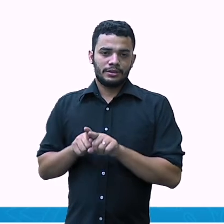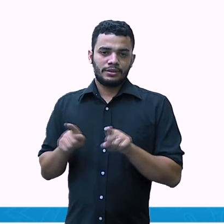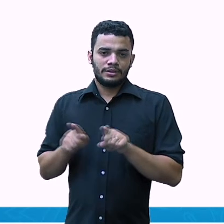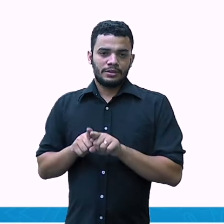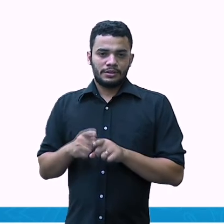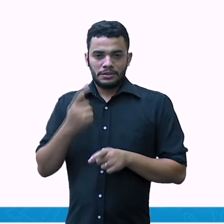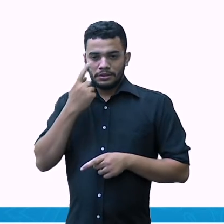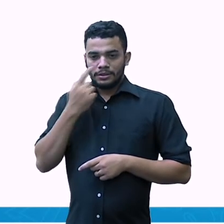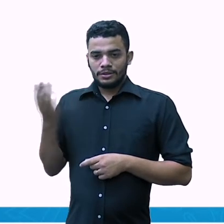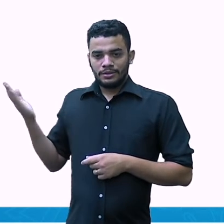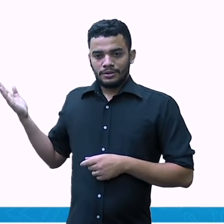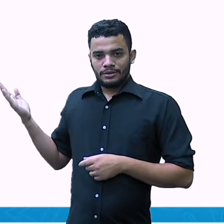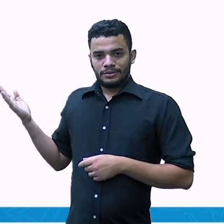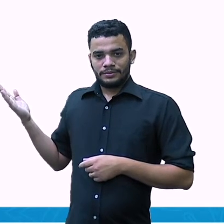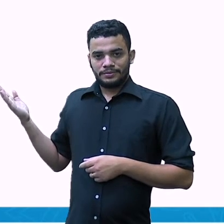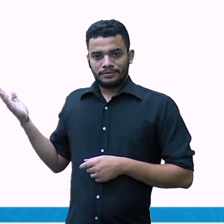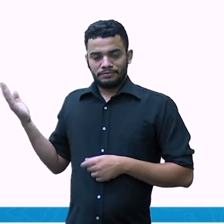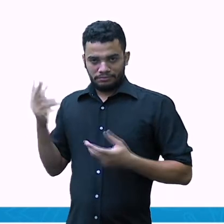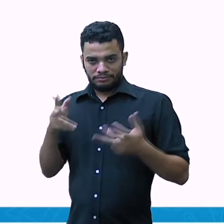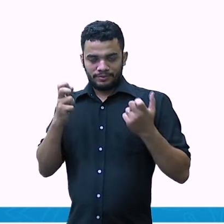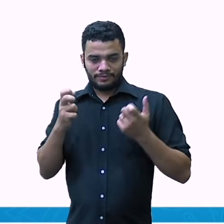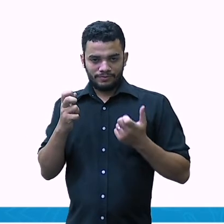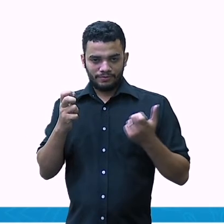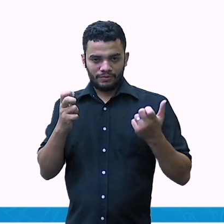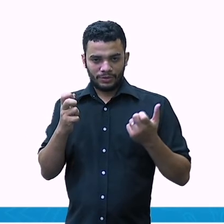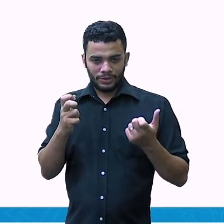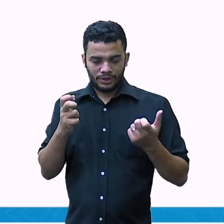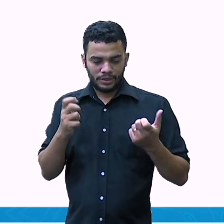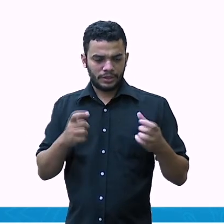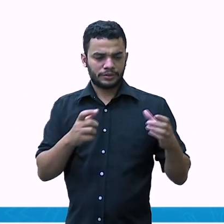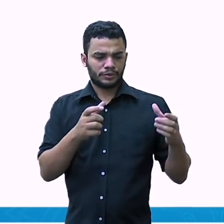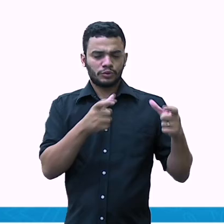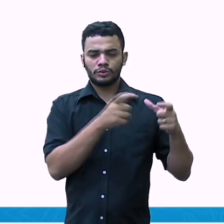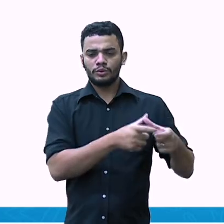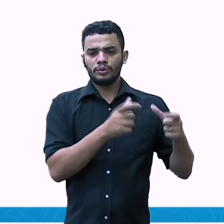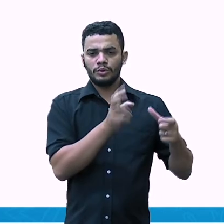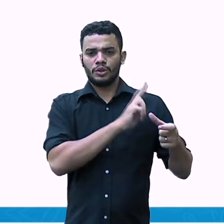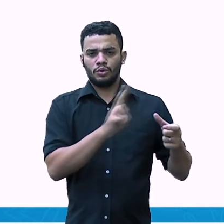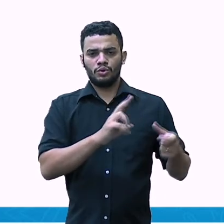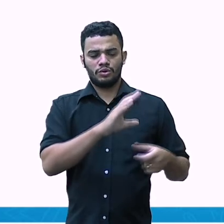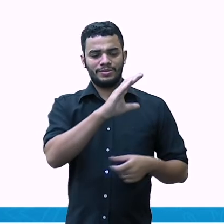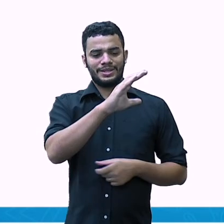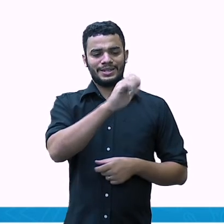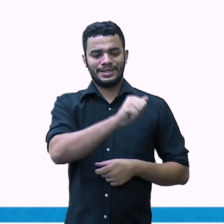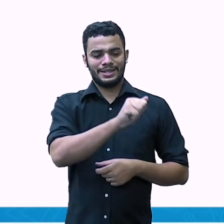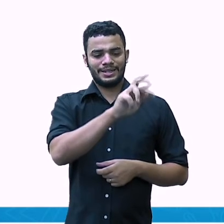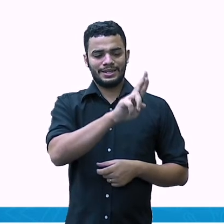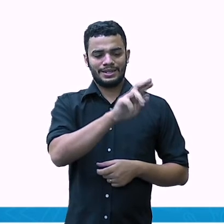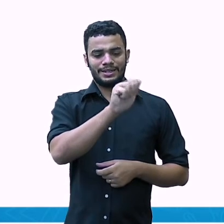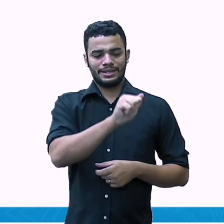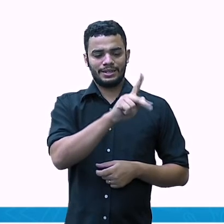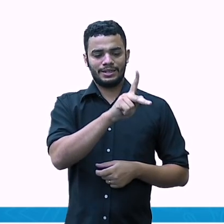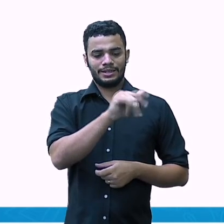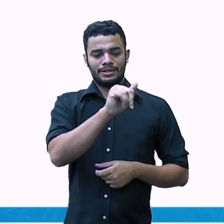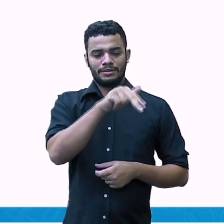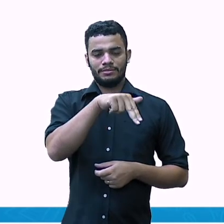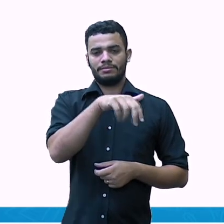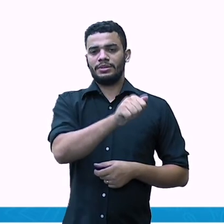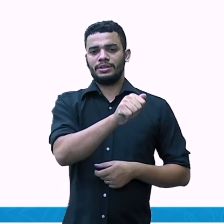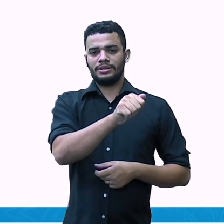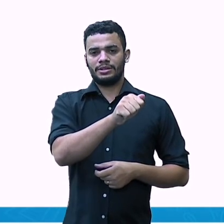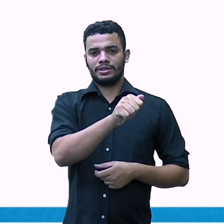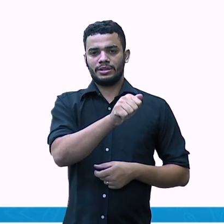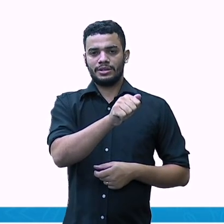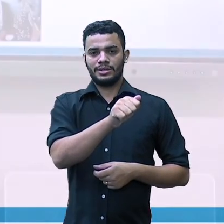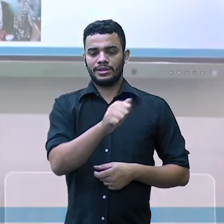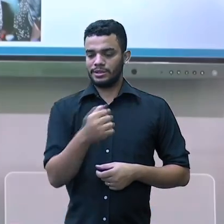nome de Carnapina. Nós estamos falando do bairro Carapina, muito conhecido em